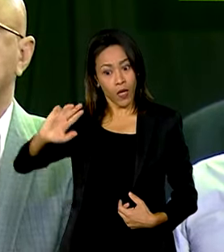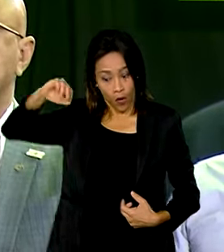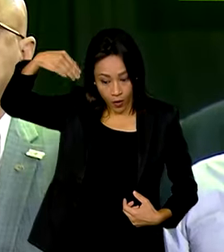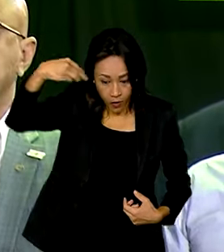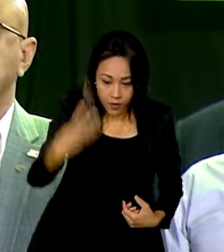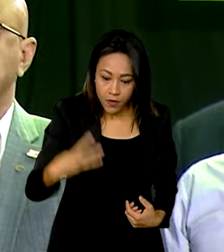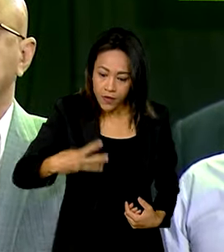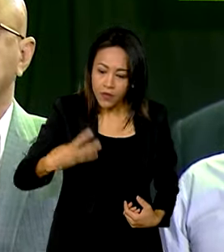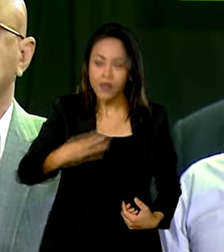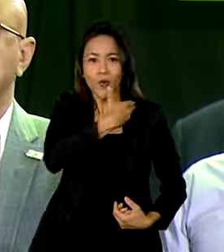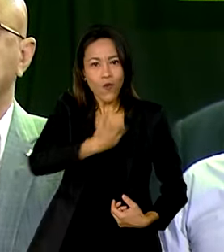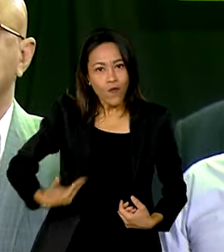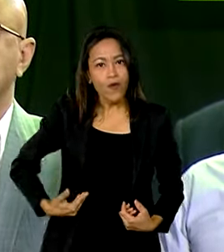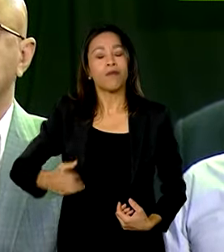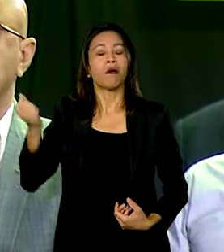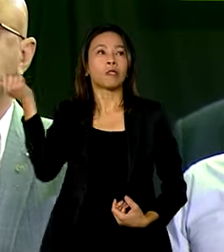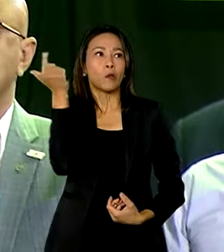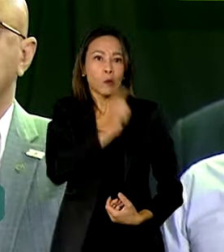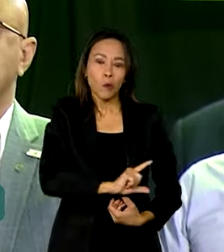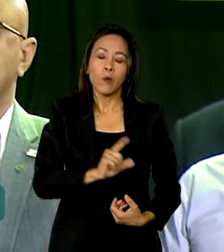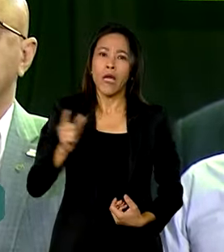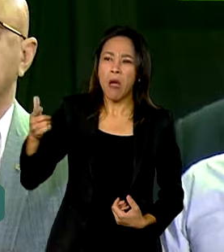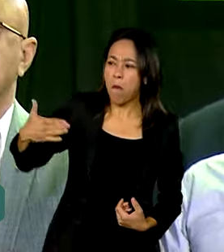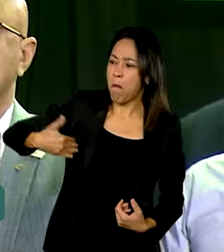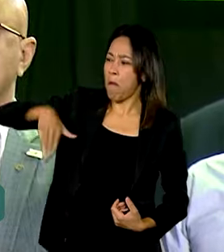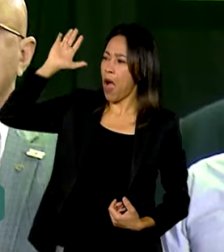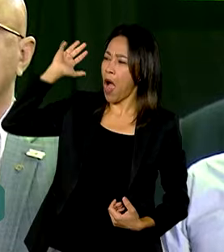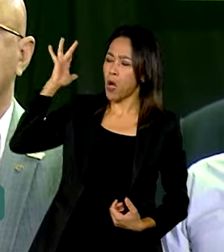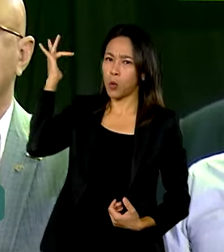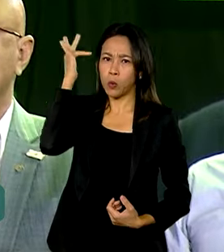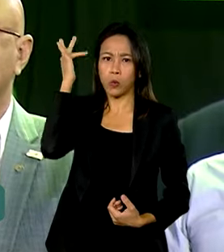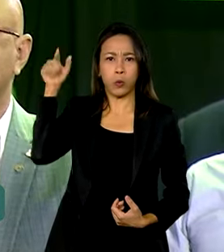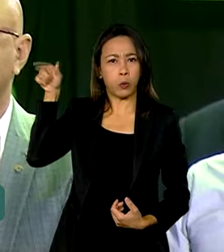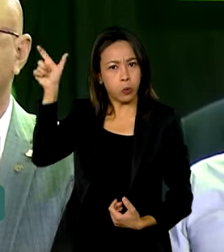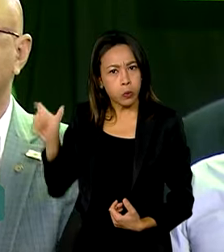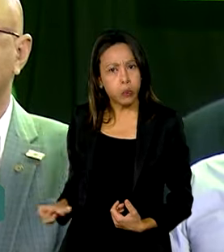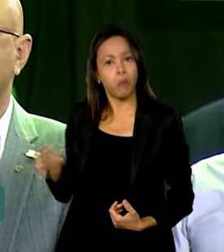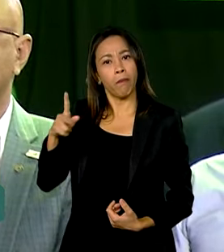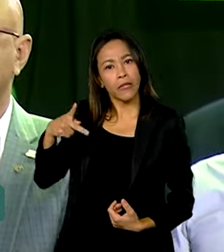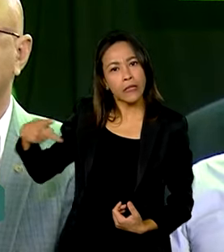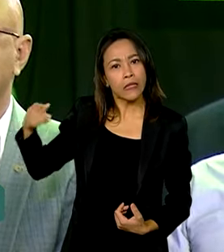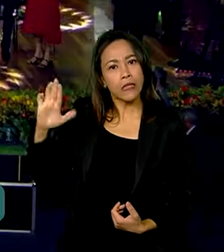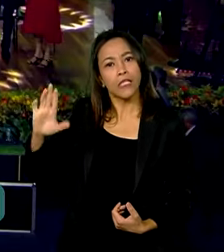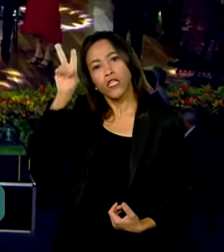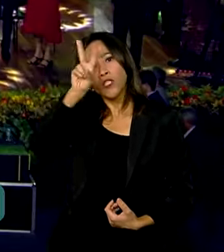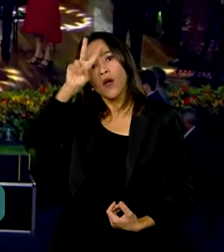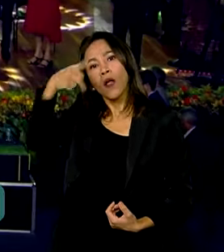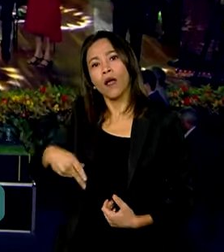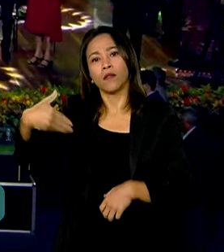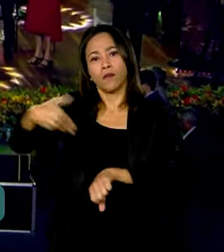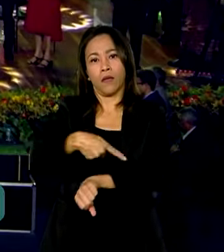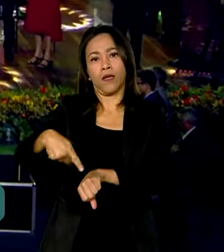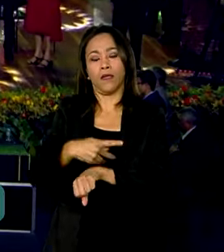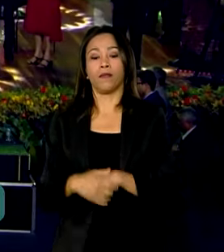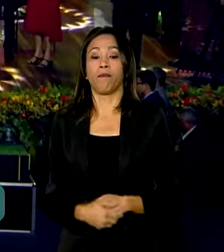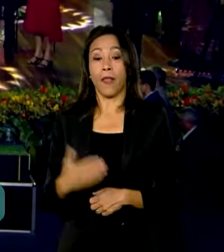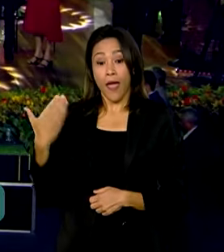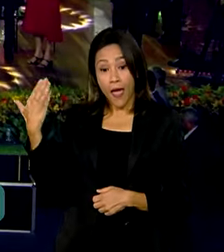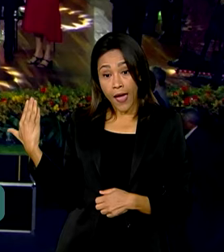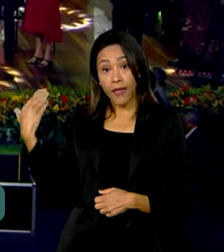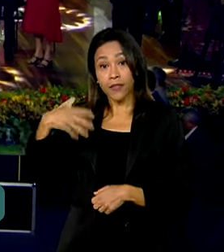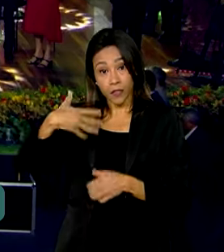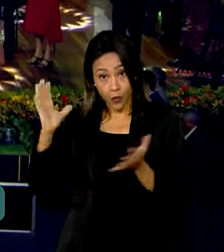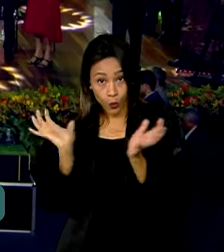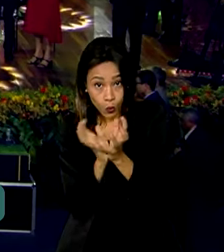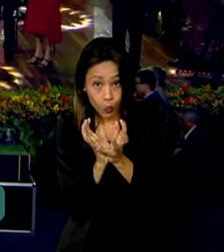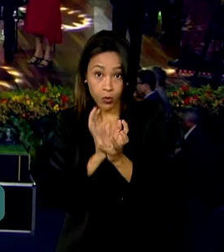governo, que é o maior presidente municipalista da história desse país. A caravana federativa já